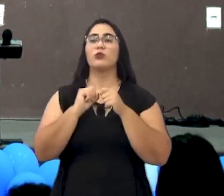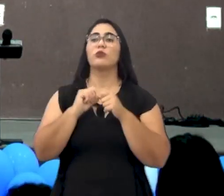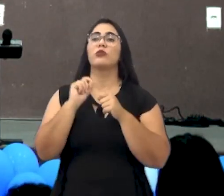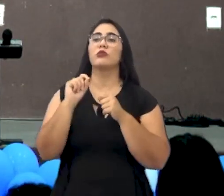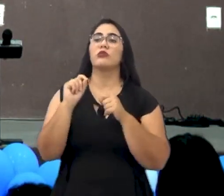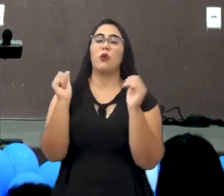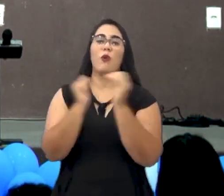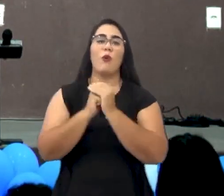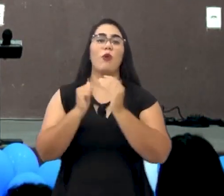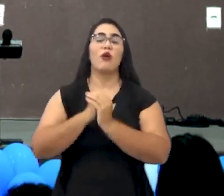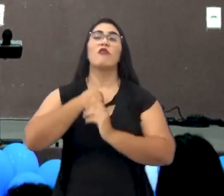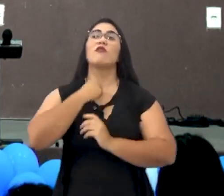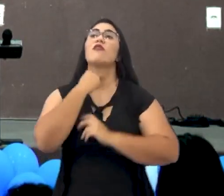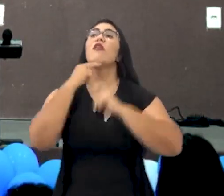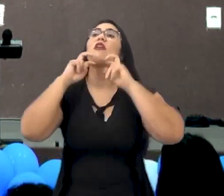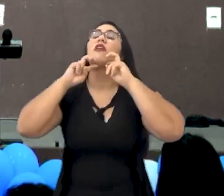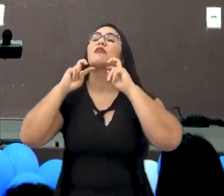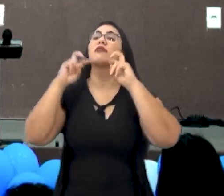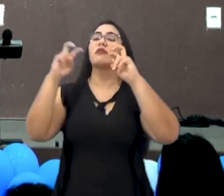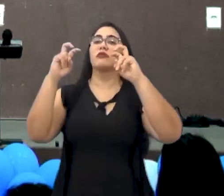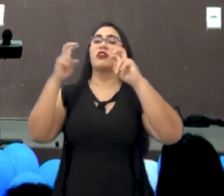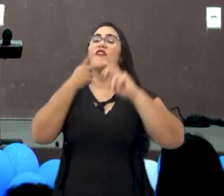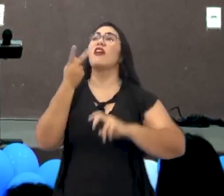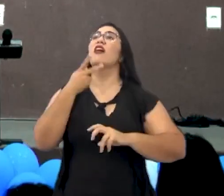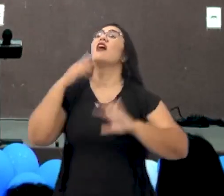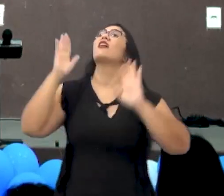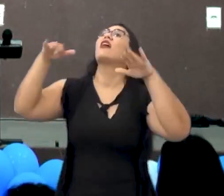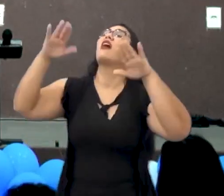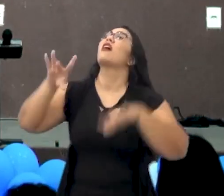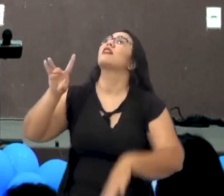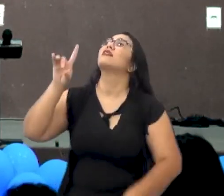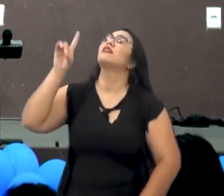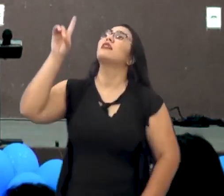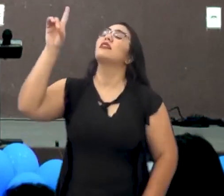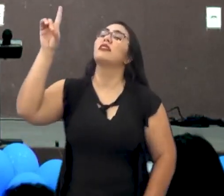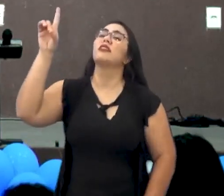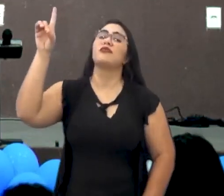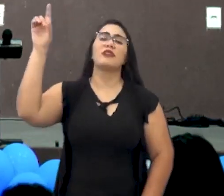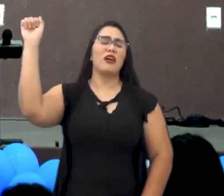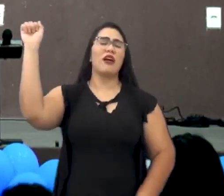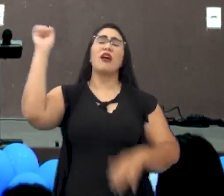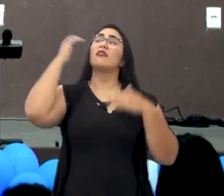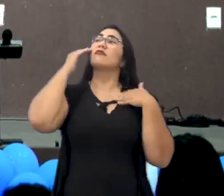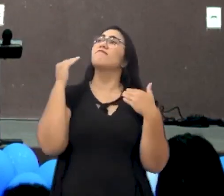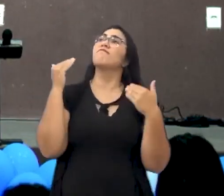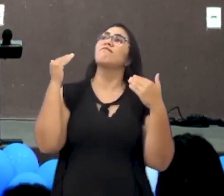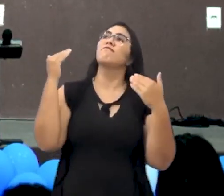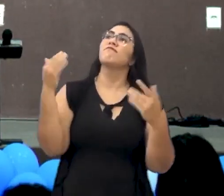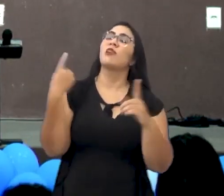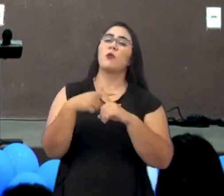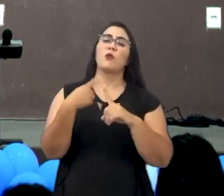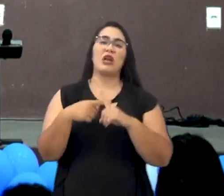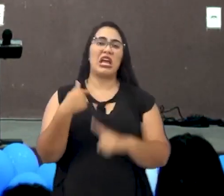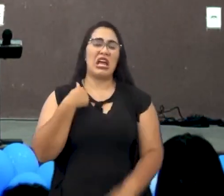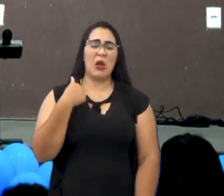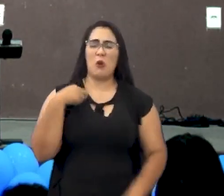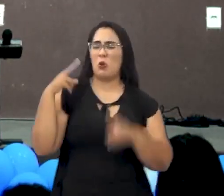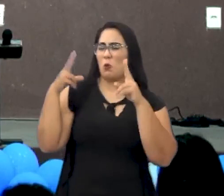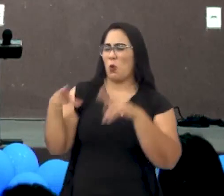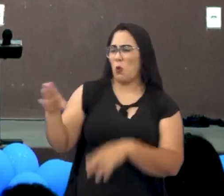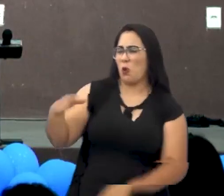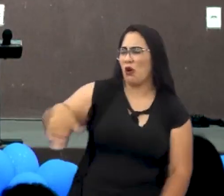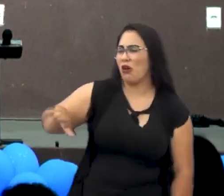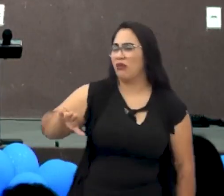mesmo. Desta forma ele estava dizendo, ó Deus, graças te dou, porque não sou como os demais